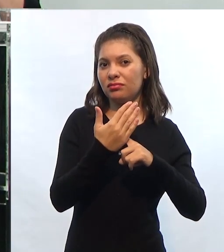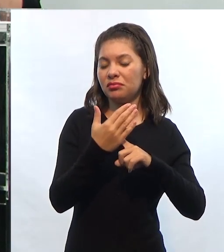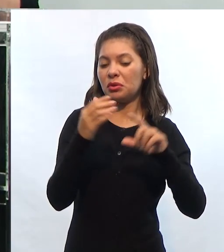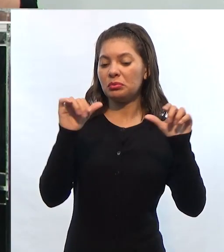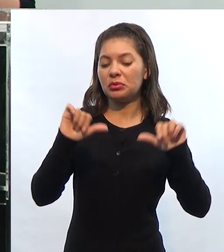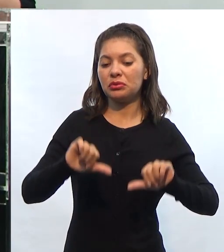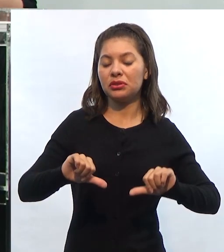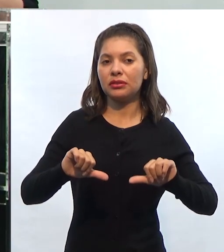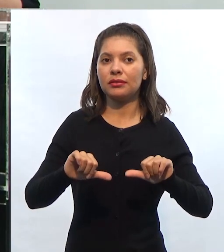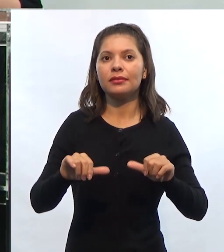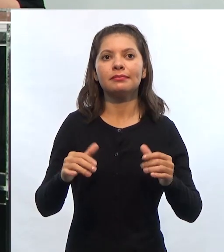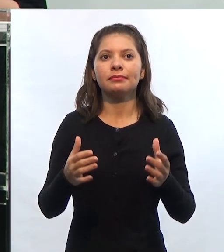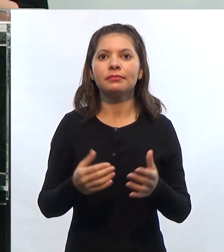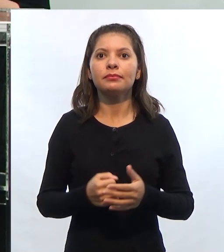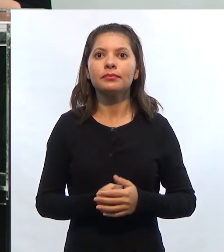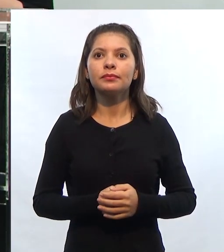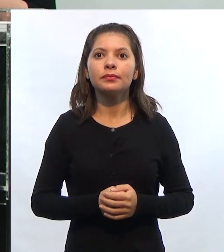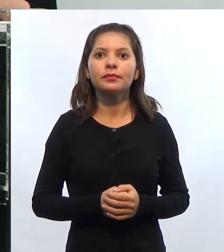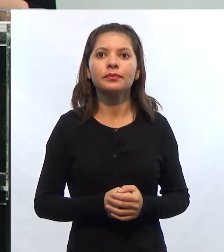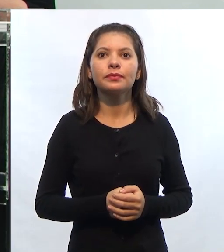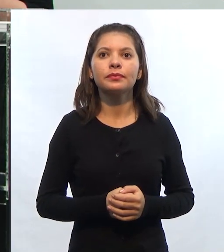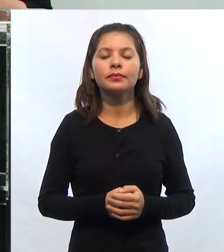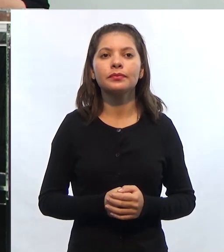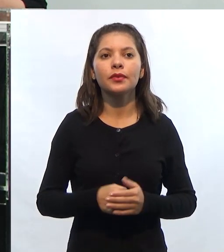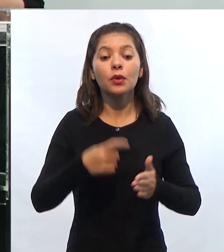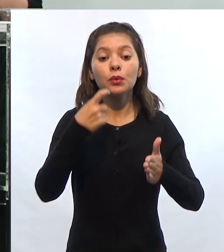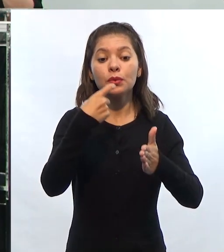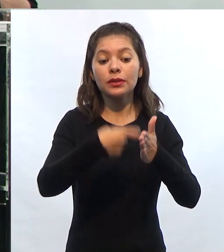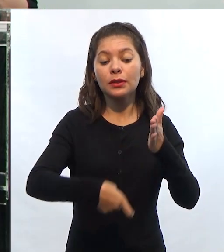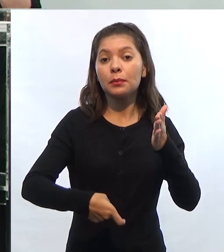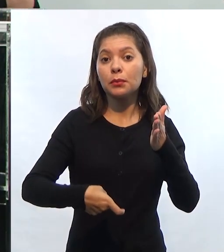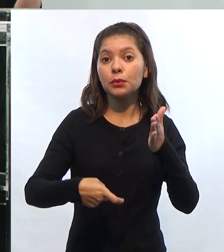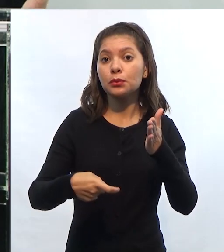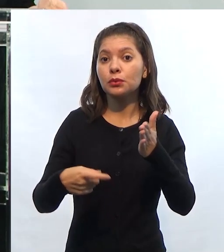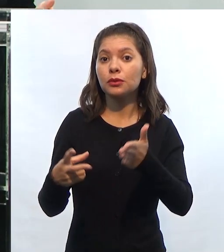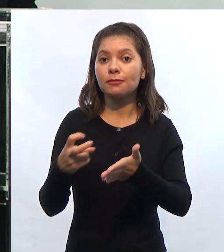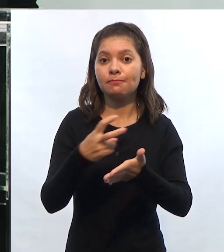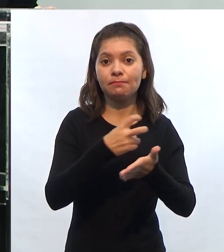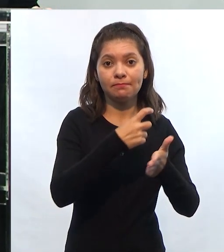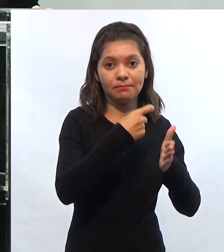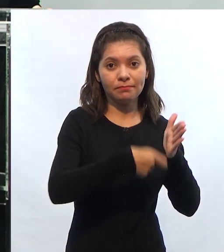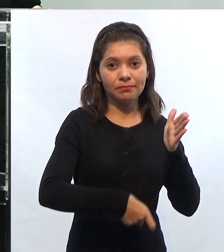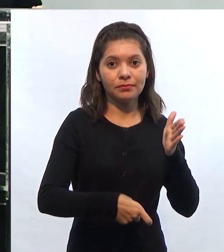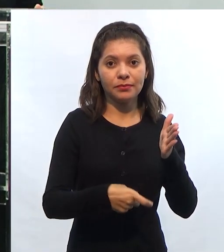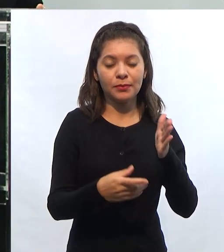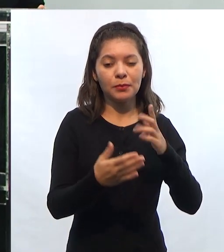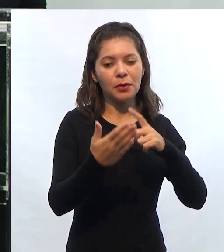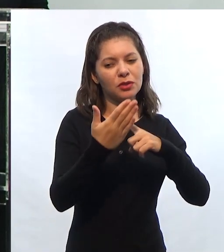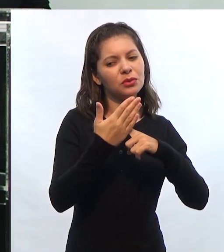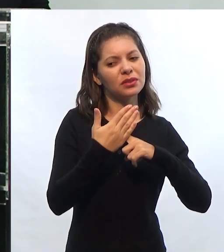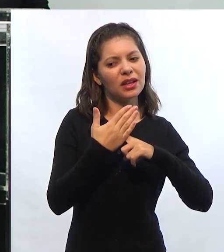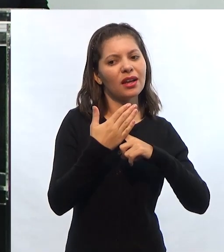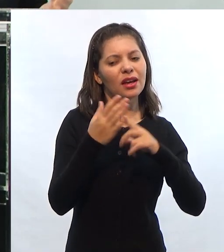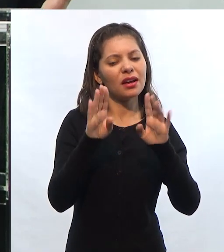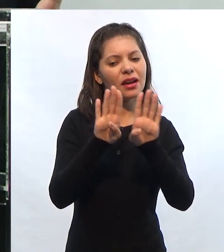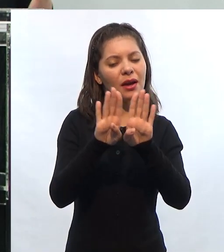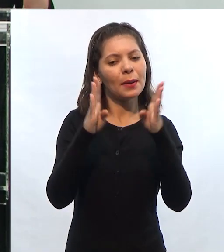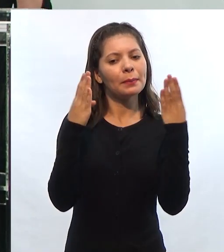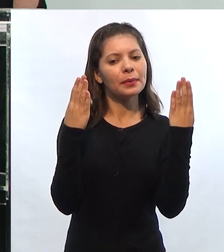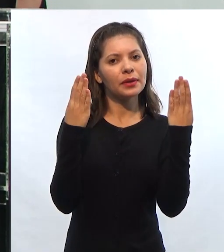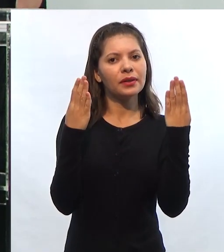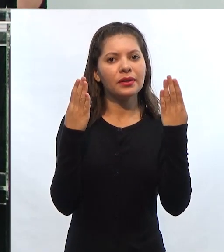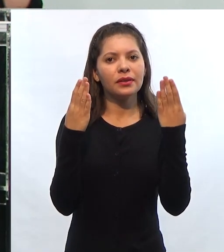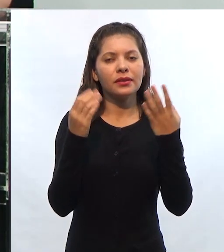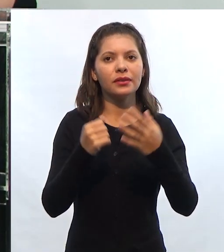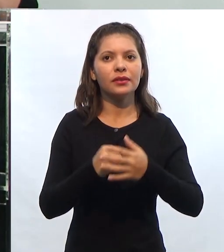prejudicando, né? Os tributos. Né, esses tributos eles vão me impossibilitar de abrir um negócio, ou